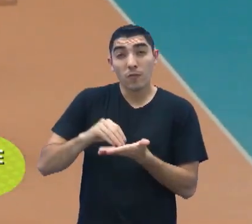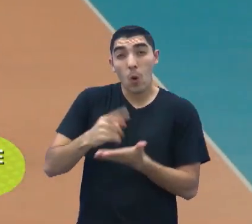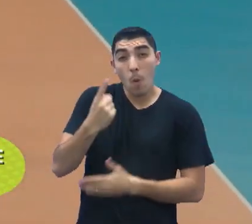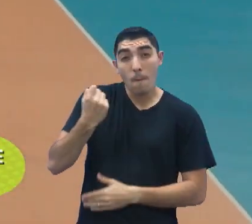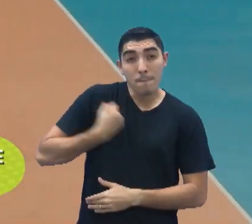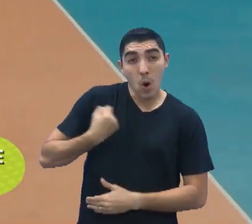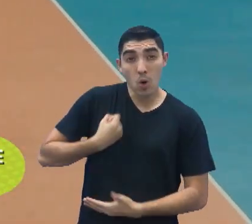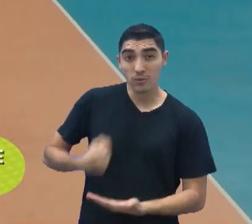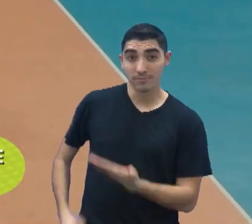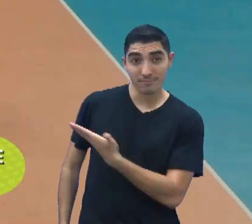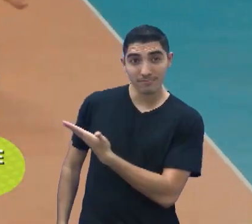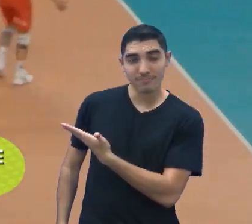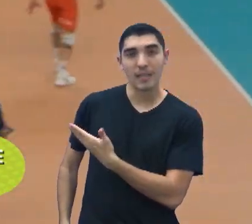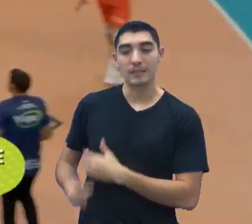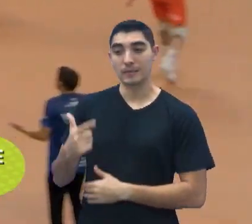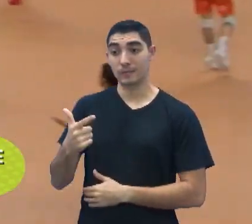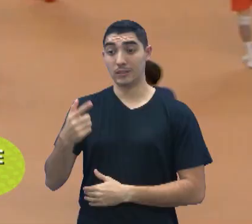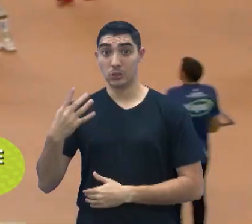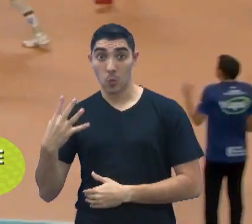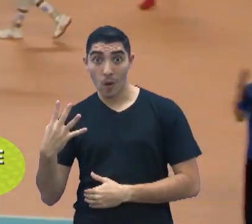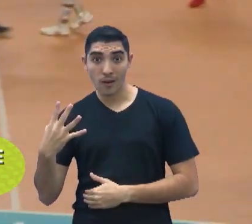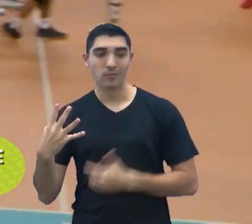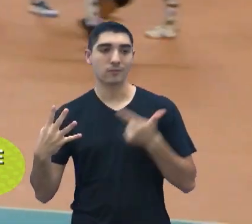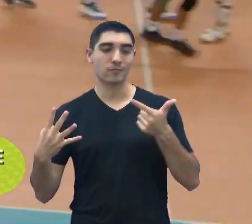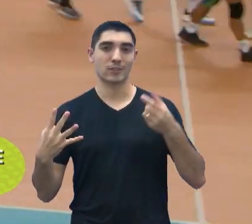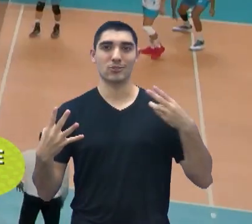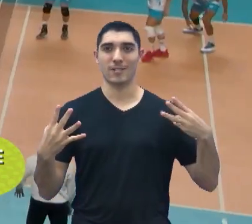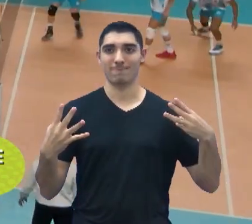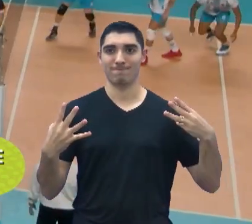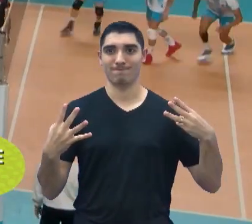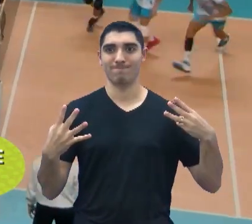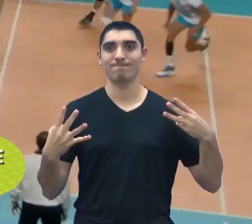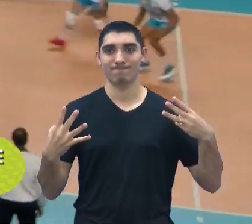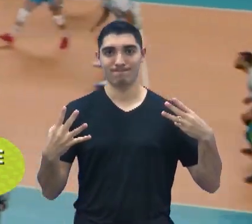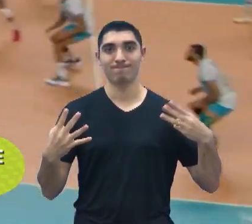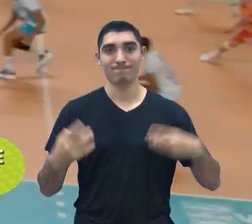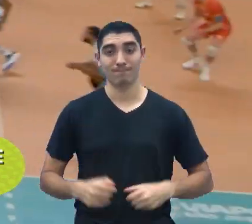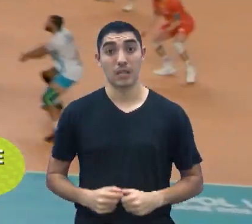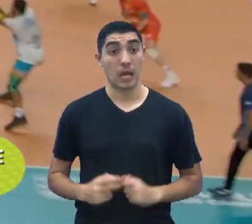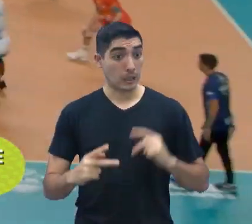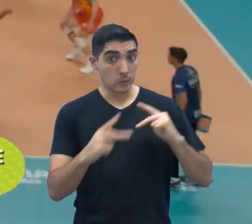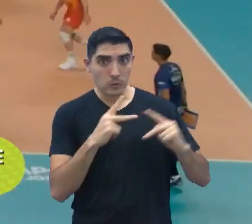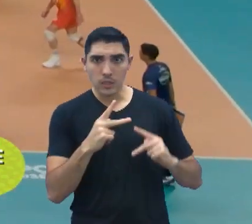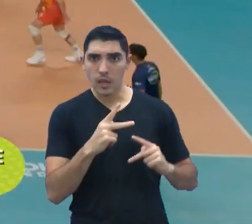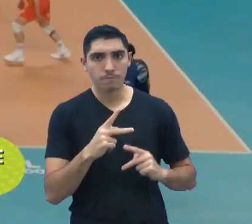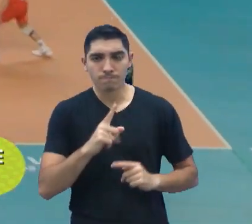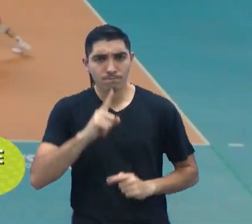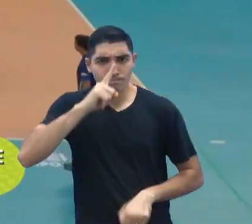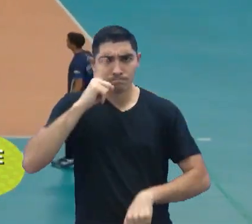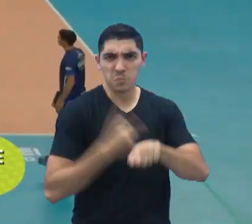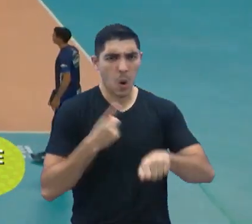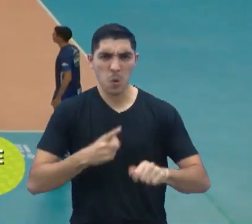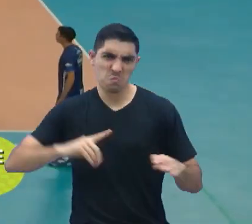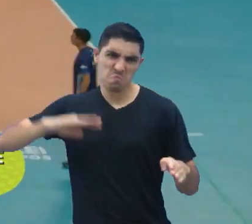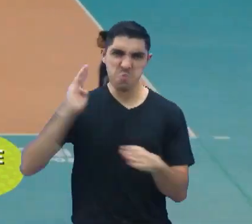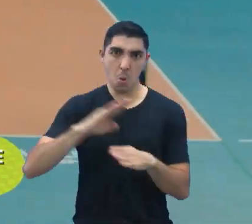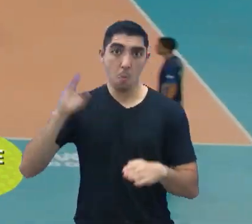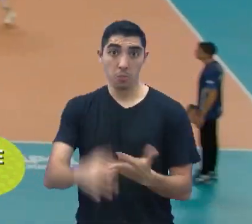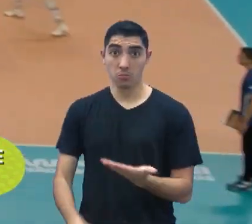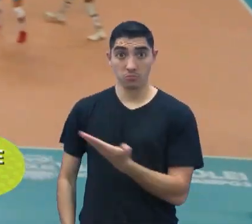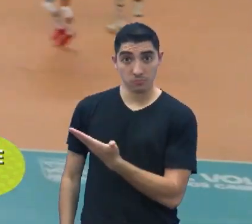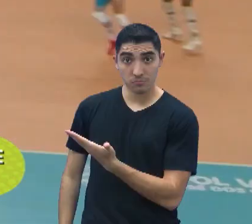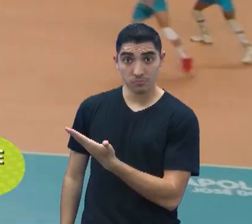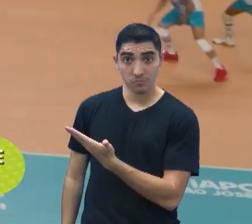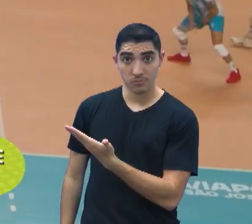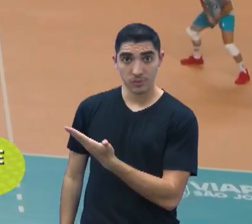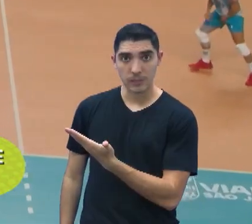de Thalisson, 24-23. O São José, então, rapidamente respondeu e deixou tudo igual,